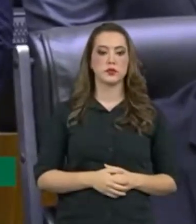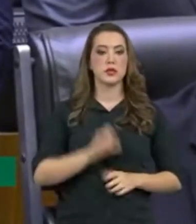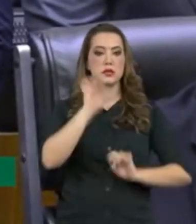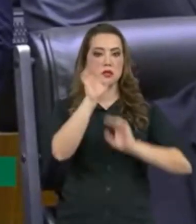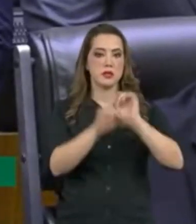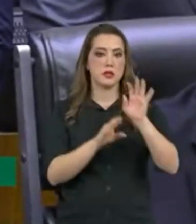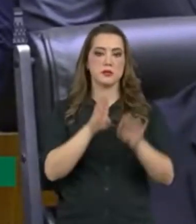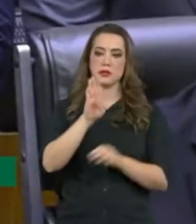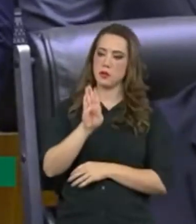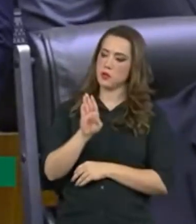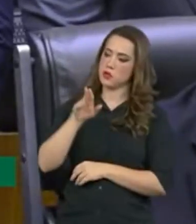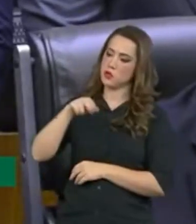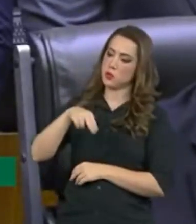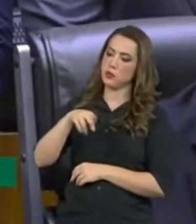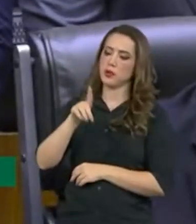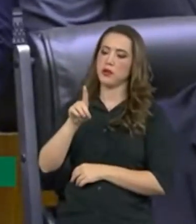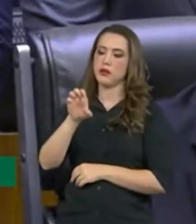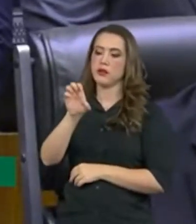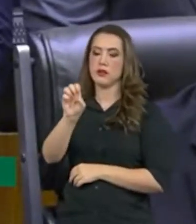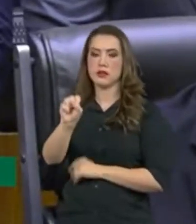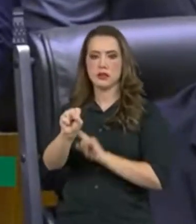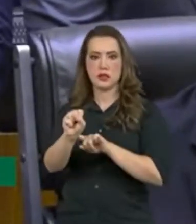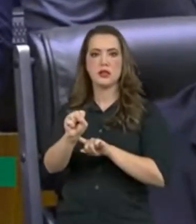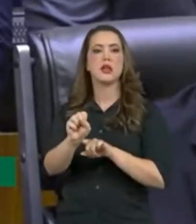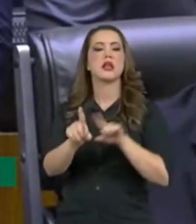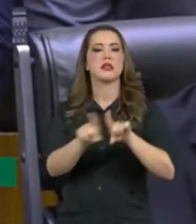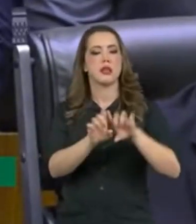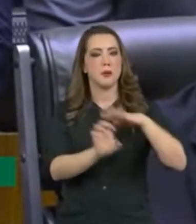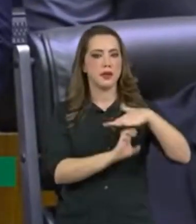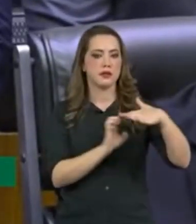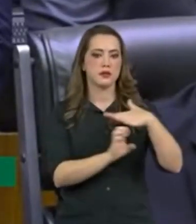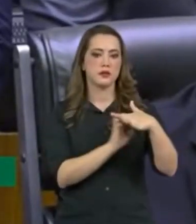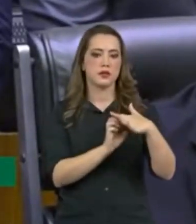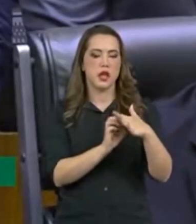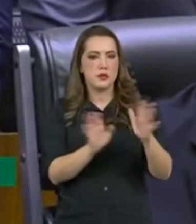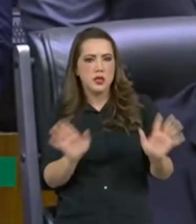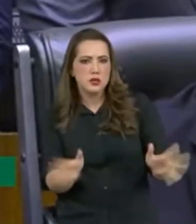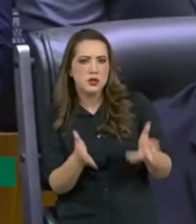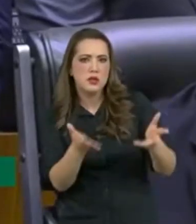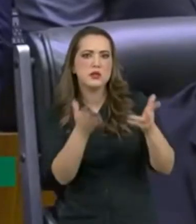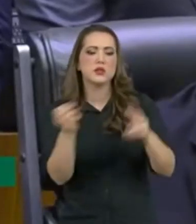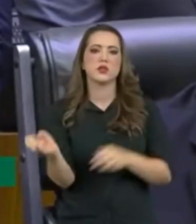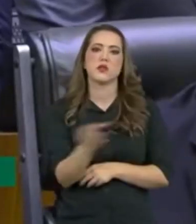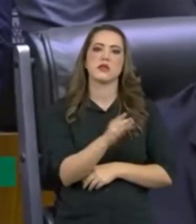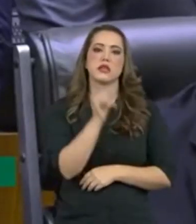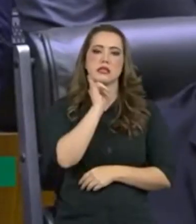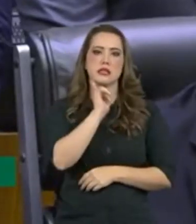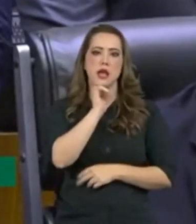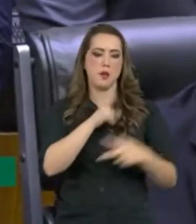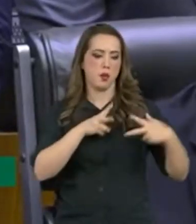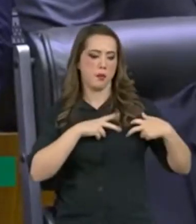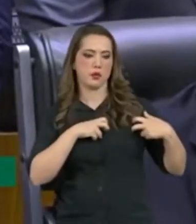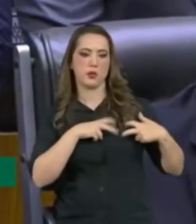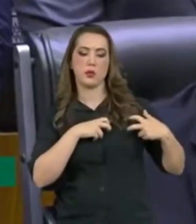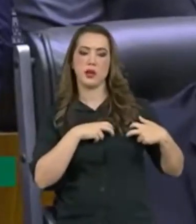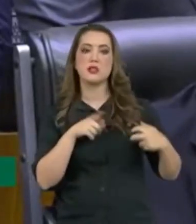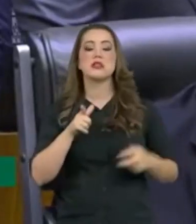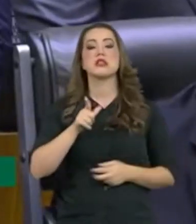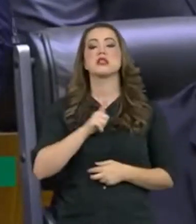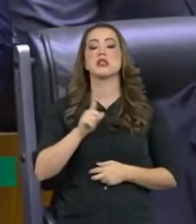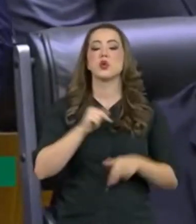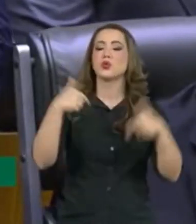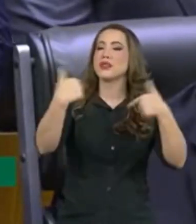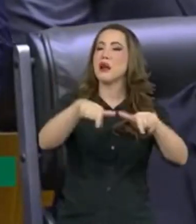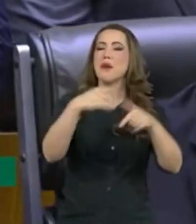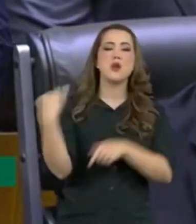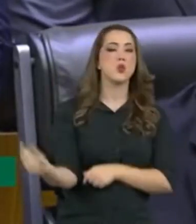especialmente o BNDES e as empresas indutoras do crescimento e inovação, como a Petrobras, terão um papel